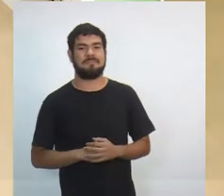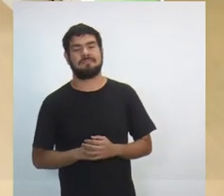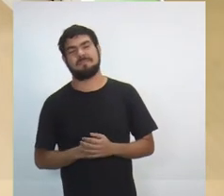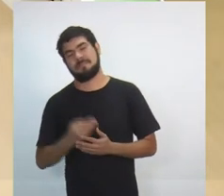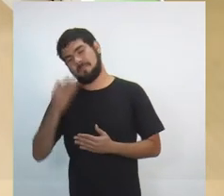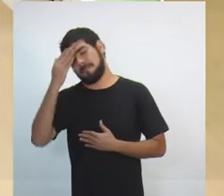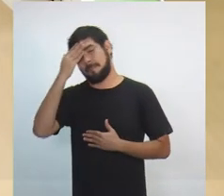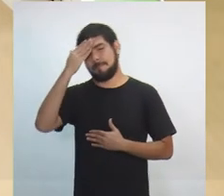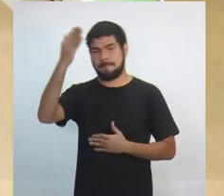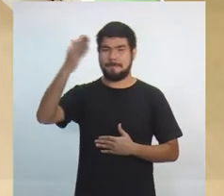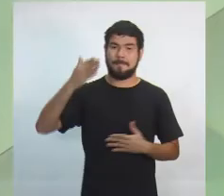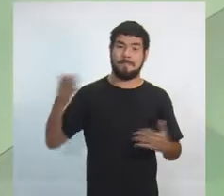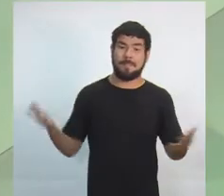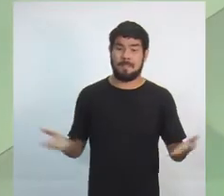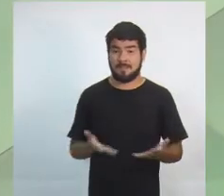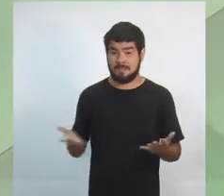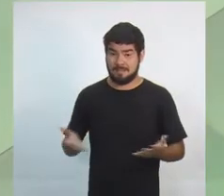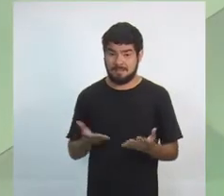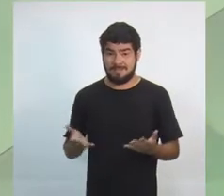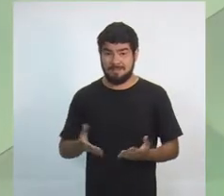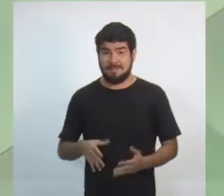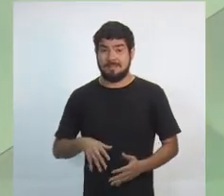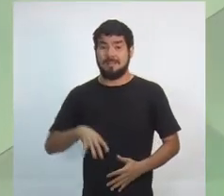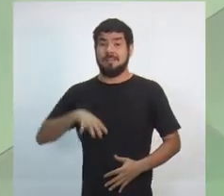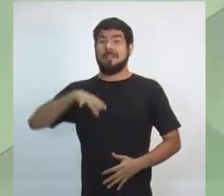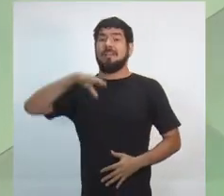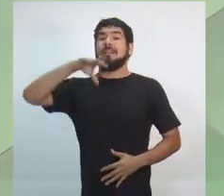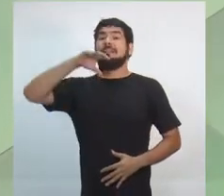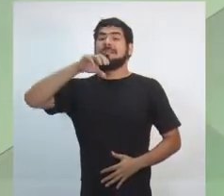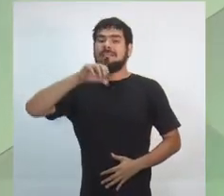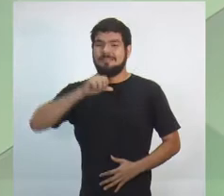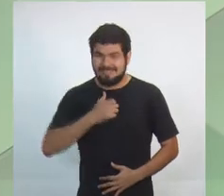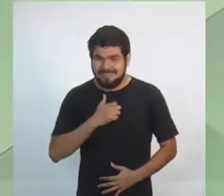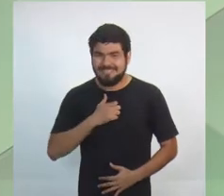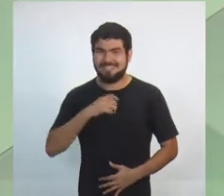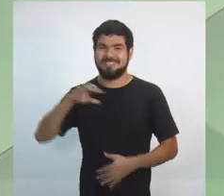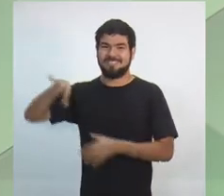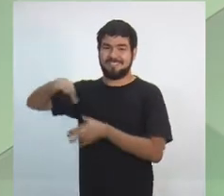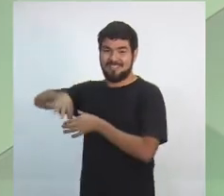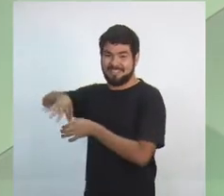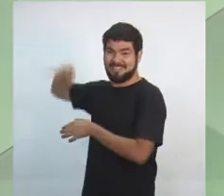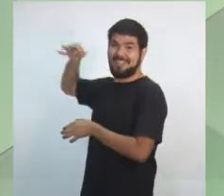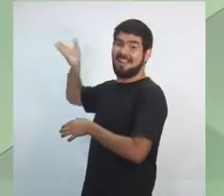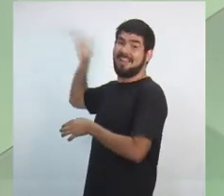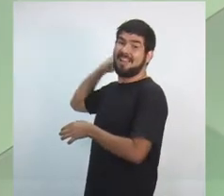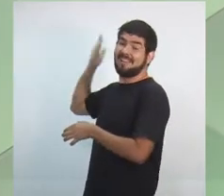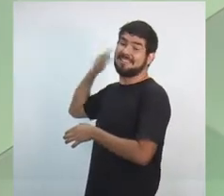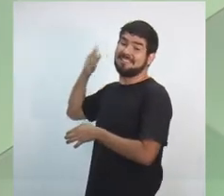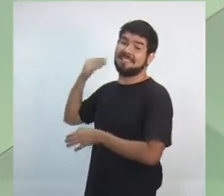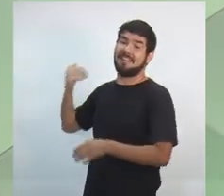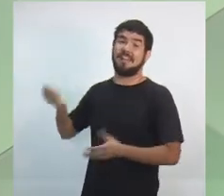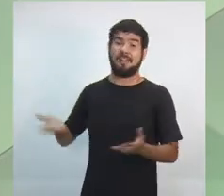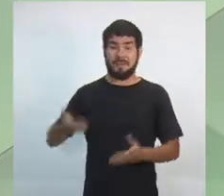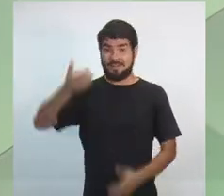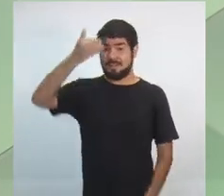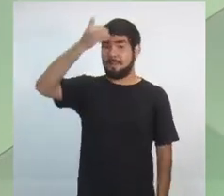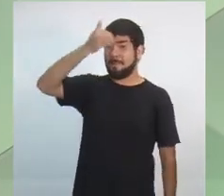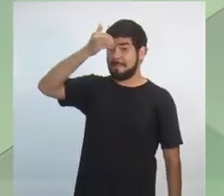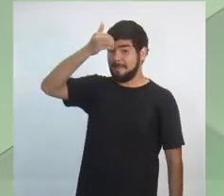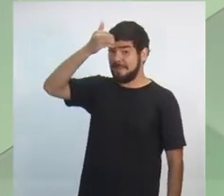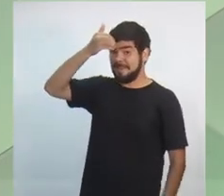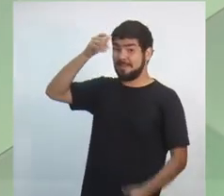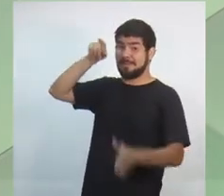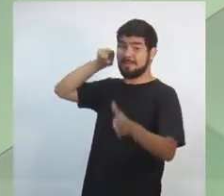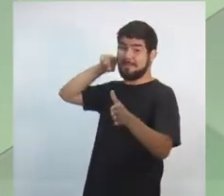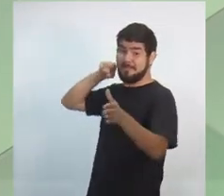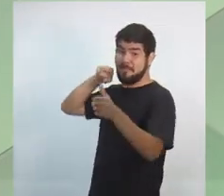Obrigada, candidato. Agora puxe o fôlego, porque de acordo com a ordem de sorteio, quem pergunta agora é o candidato Berg, da UGT, que